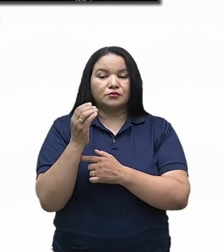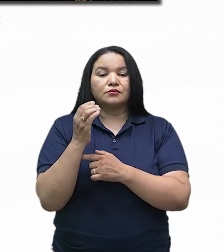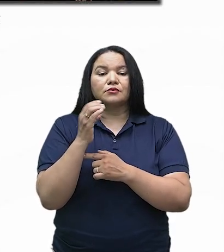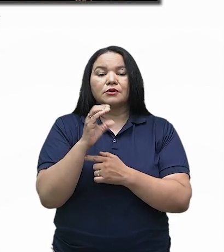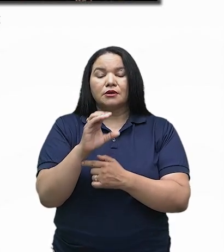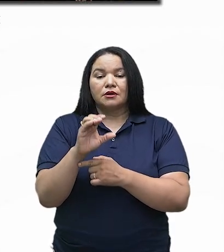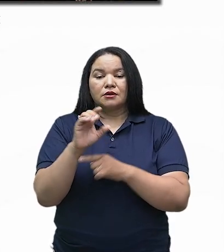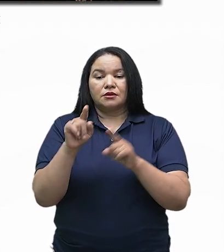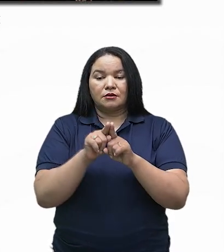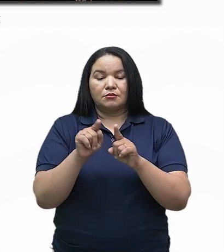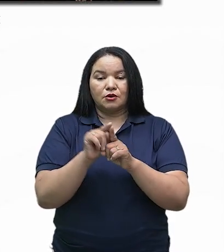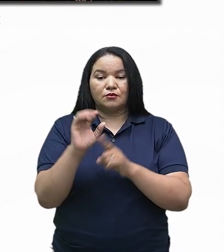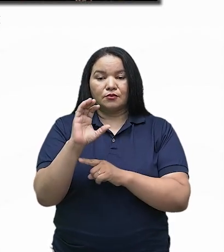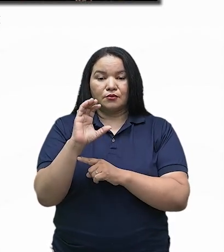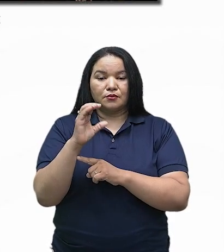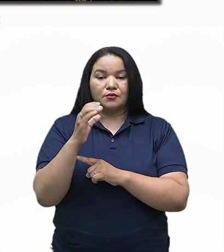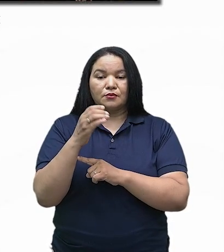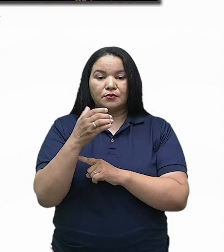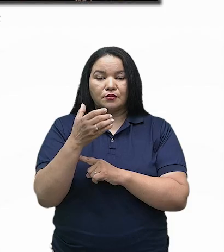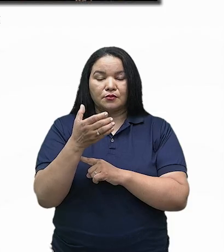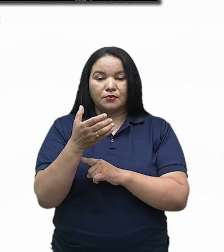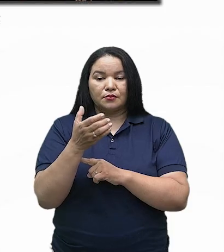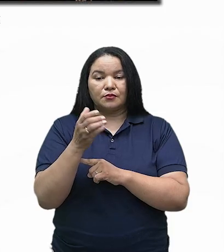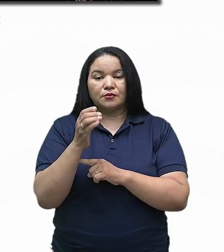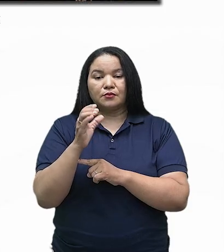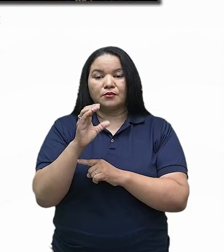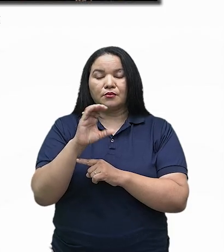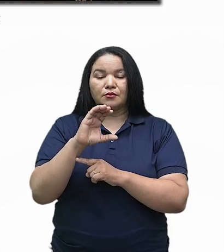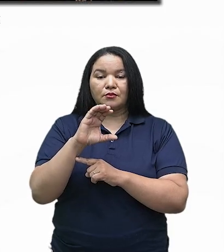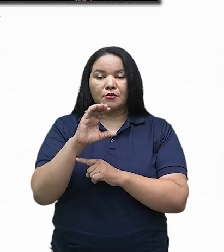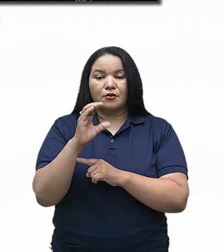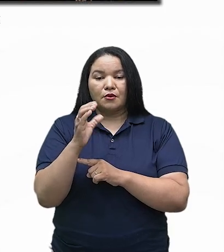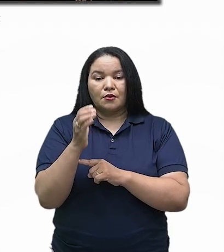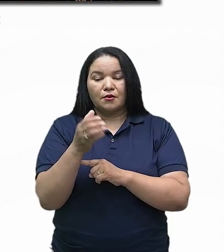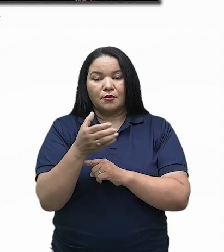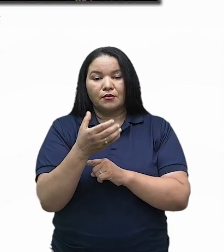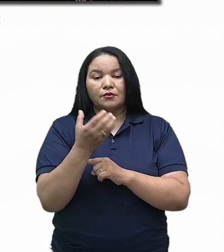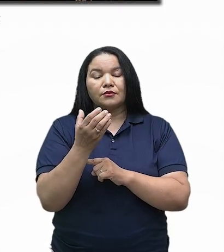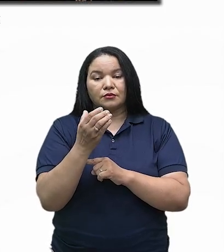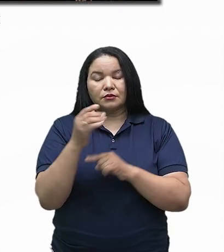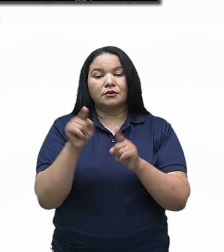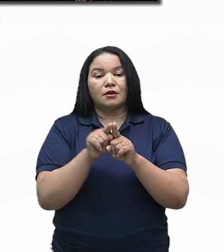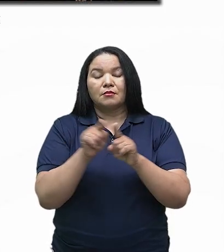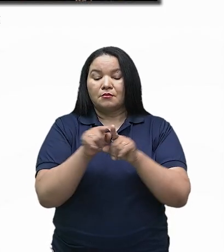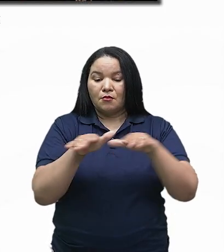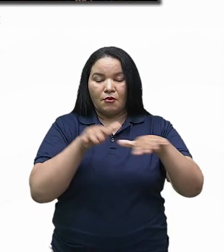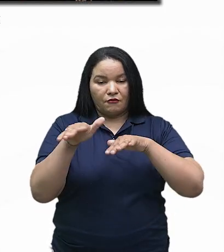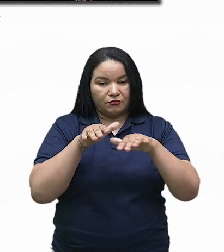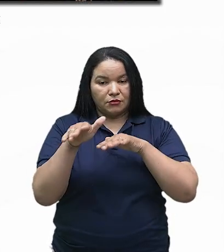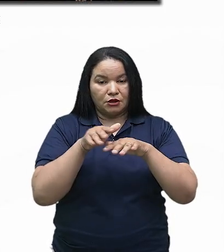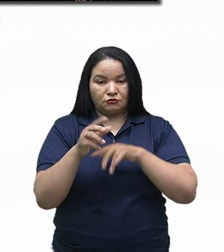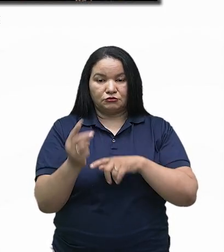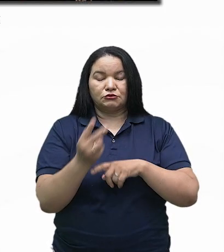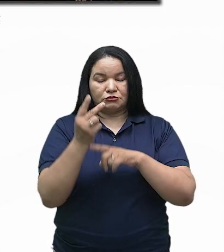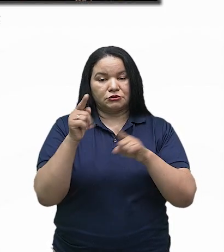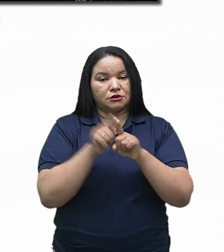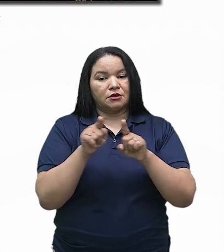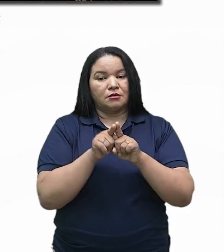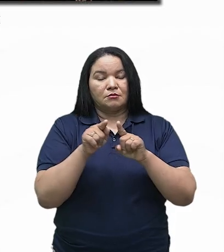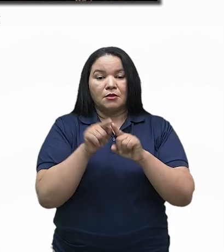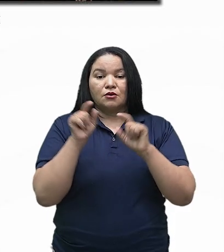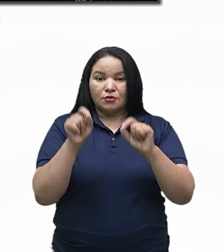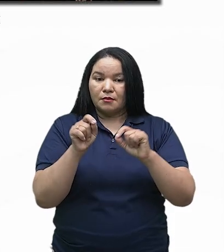eixo, e a translação, que é quando a Terra completa sua volta ao redor do Sol. Então, esses movimentos também podem gerar,